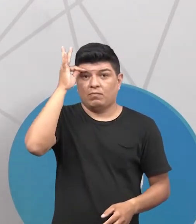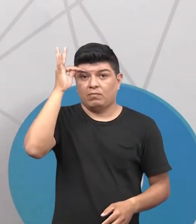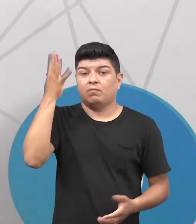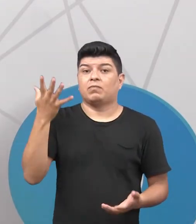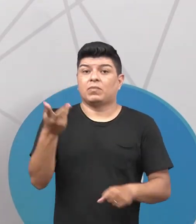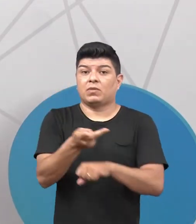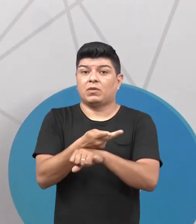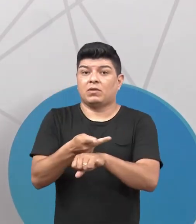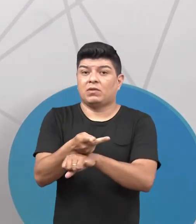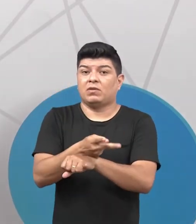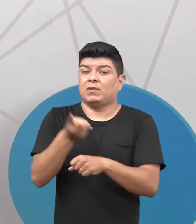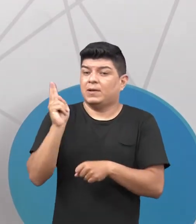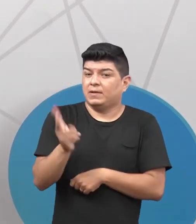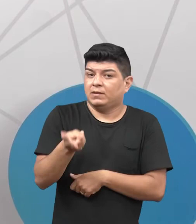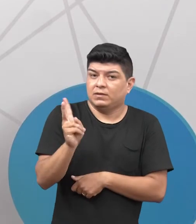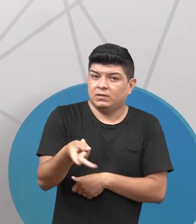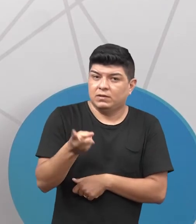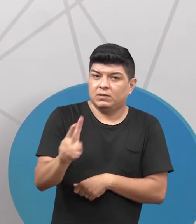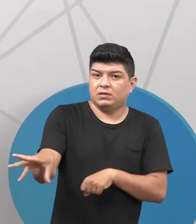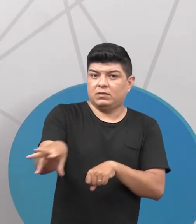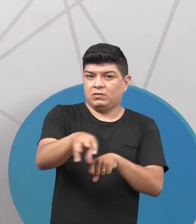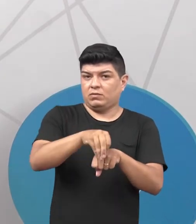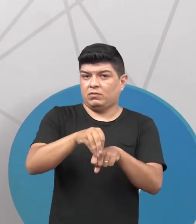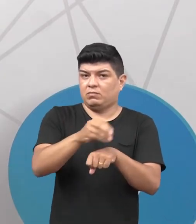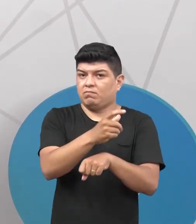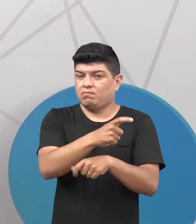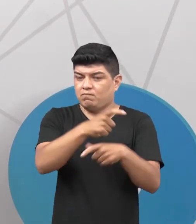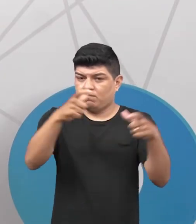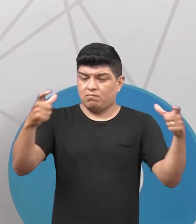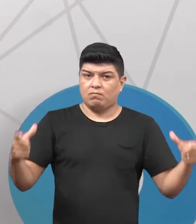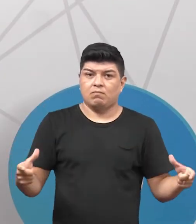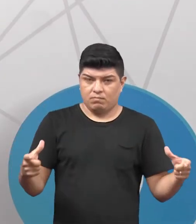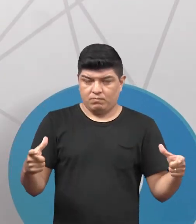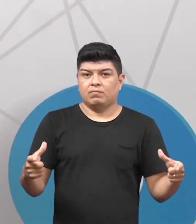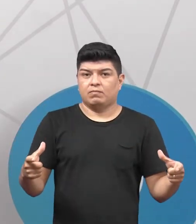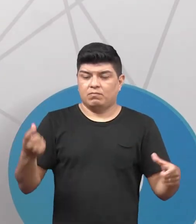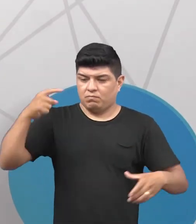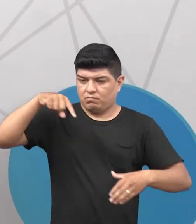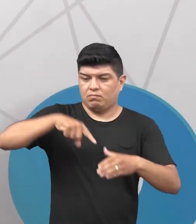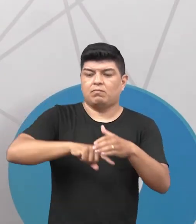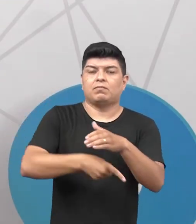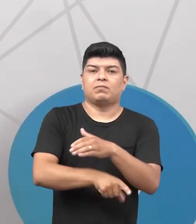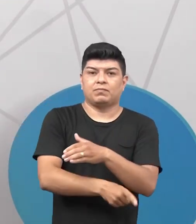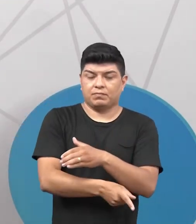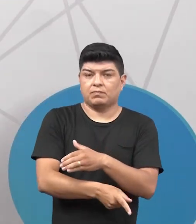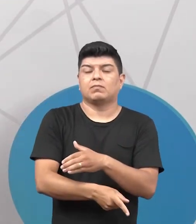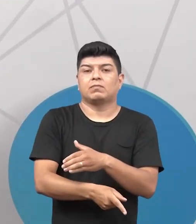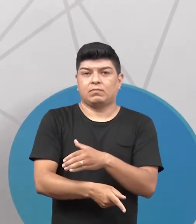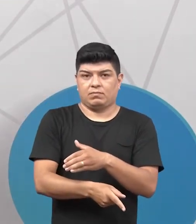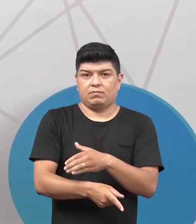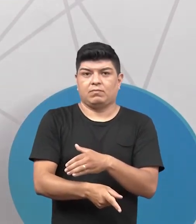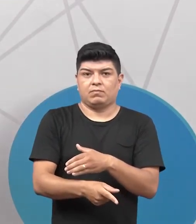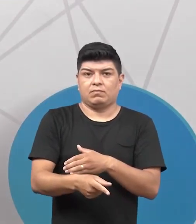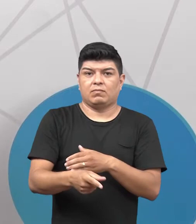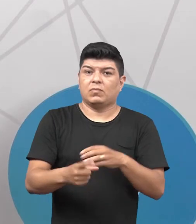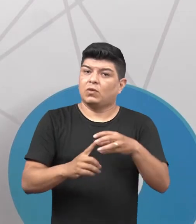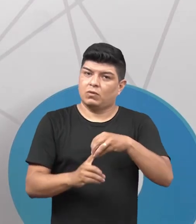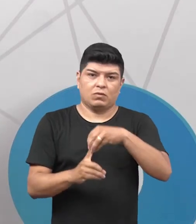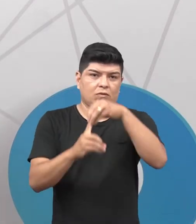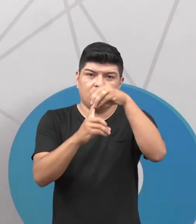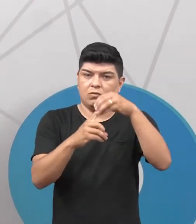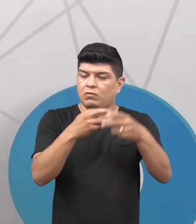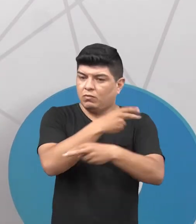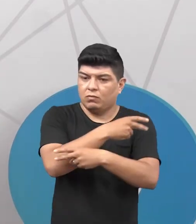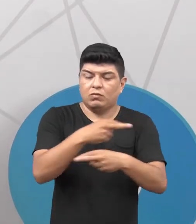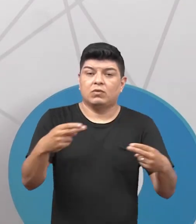seguinte: procurar constantemente o conhecimento maior, o conhecimento mais aprofundado e o conhecimento definitivo sobre